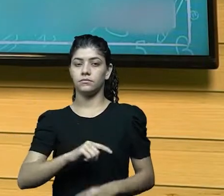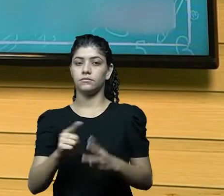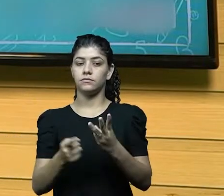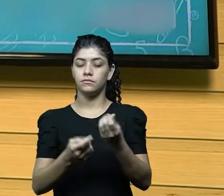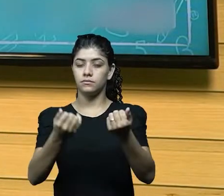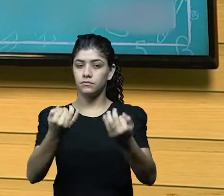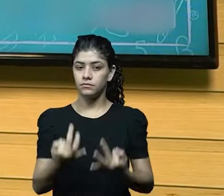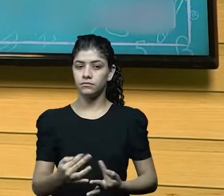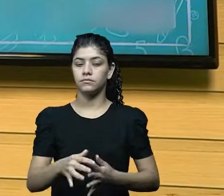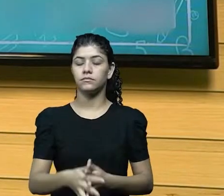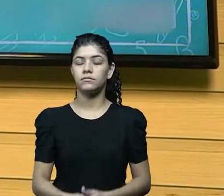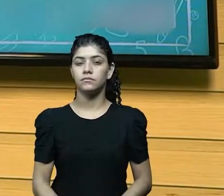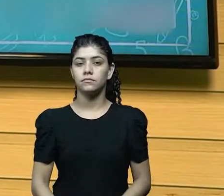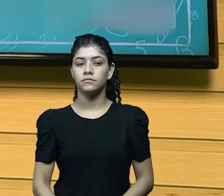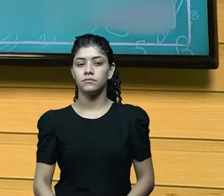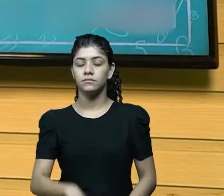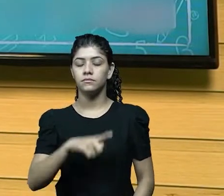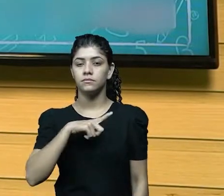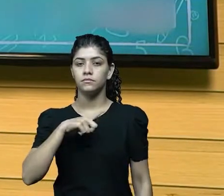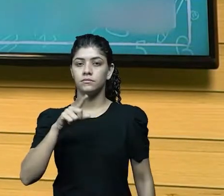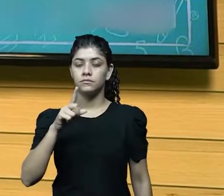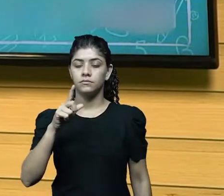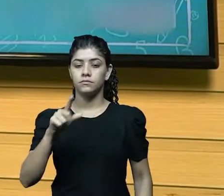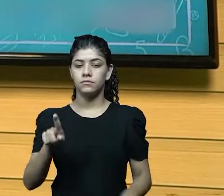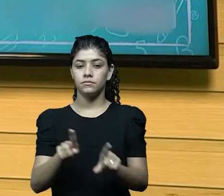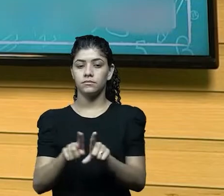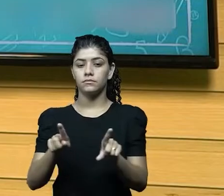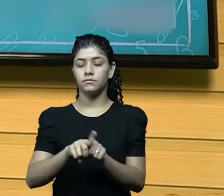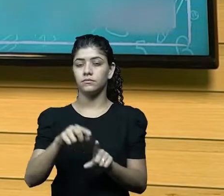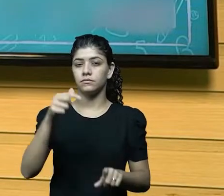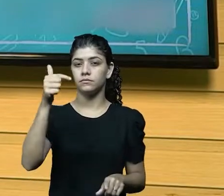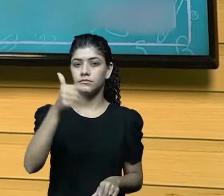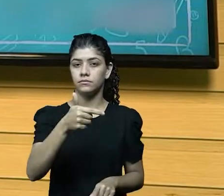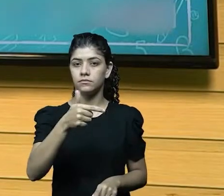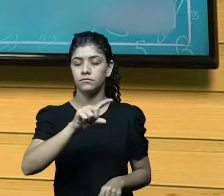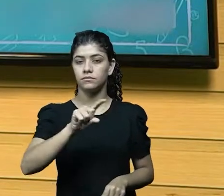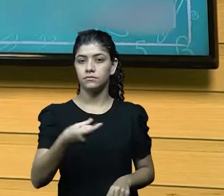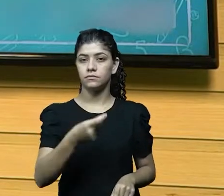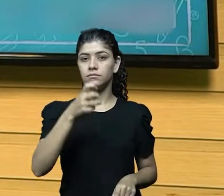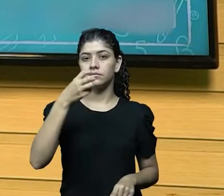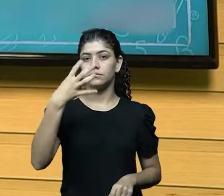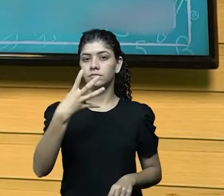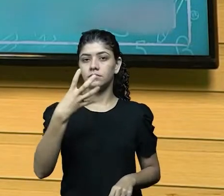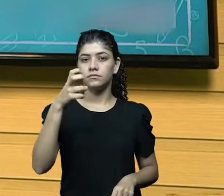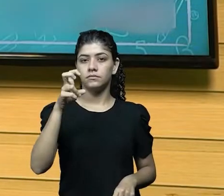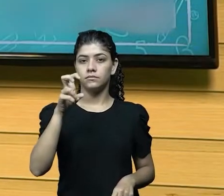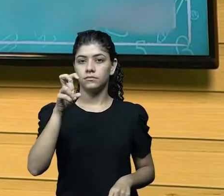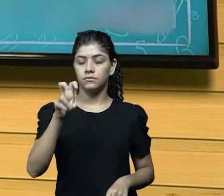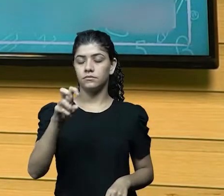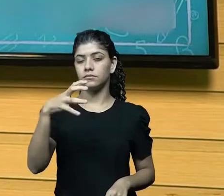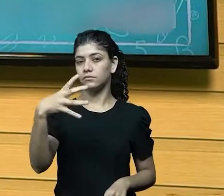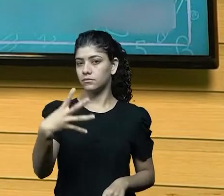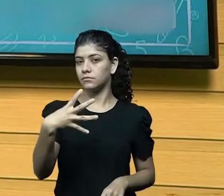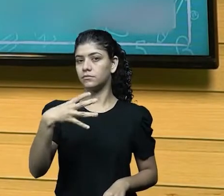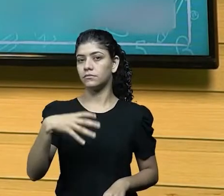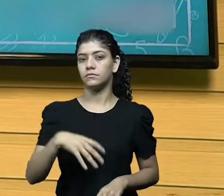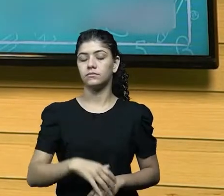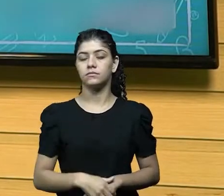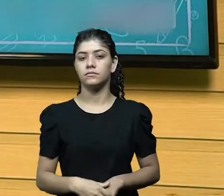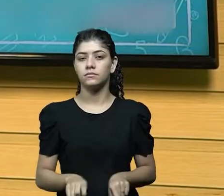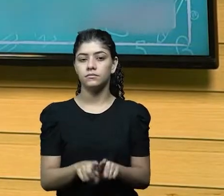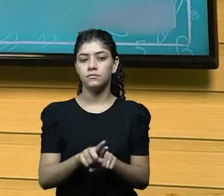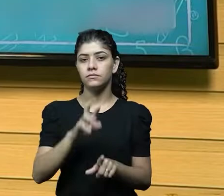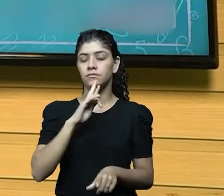milímetros, nós vamos ter 2,54 centímetros. E aí o resultado final também, para as